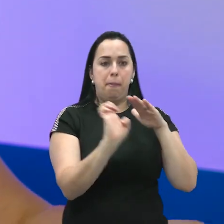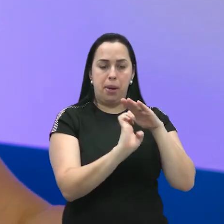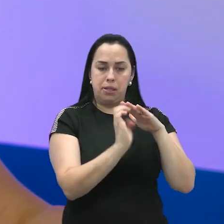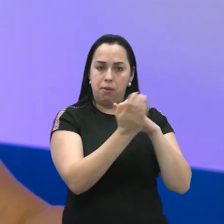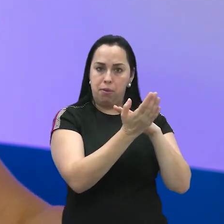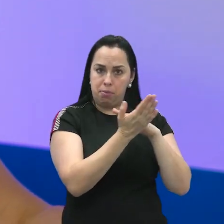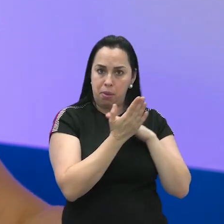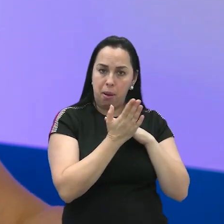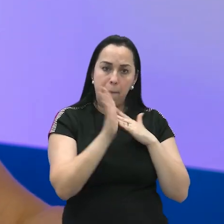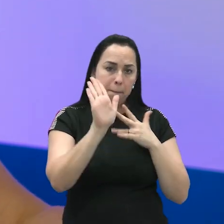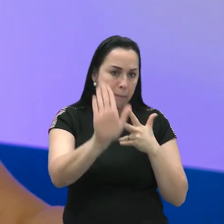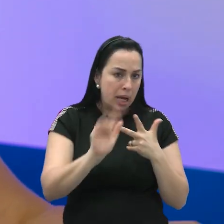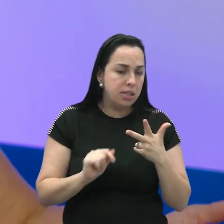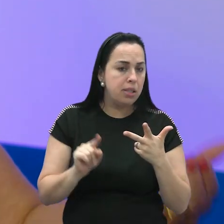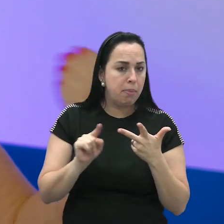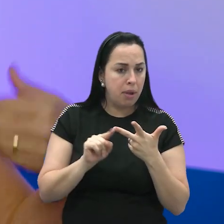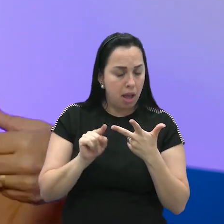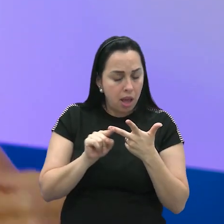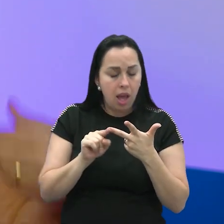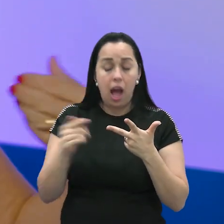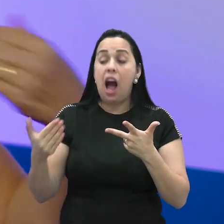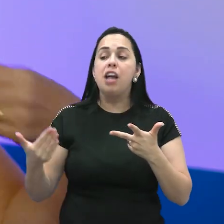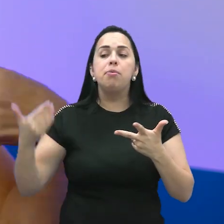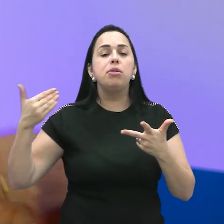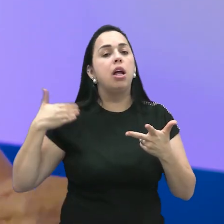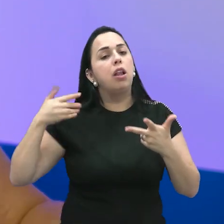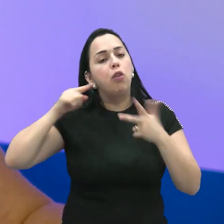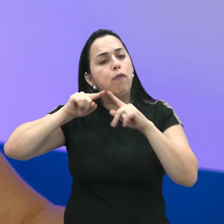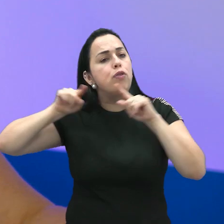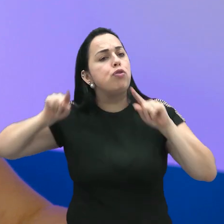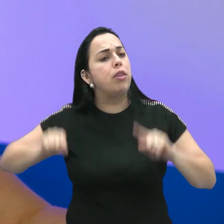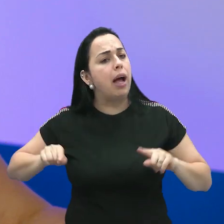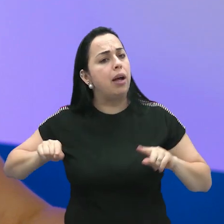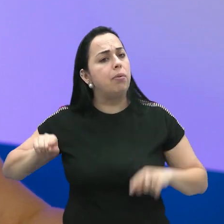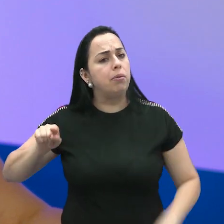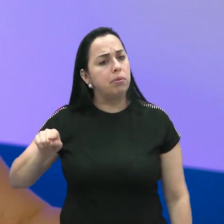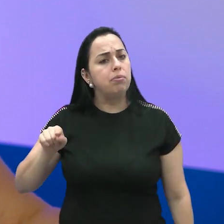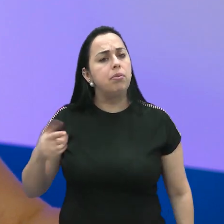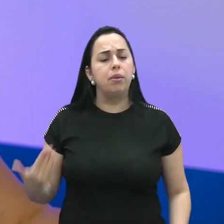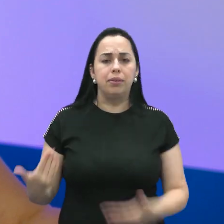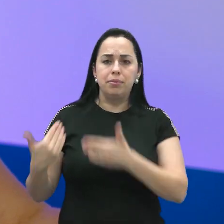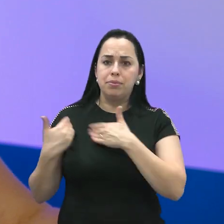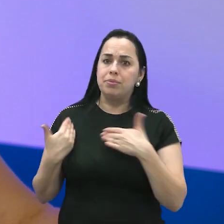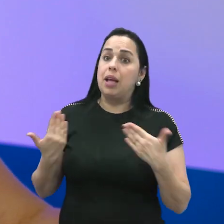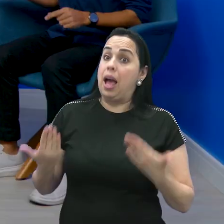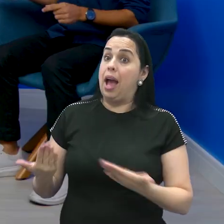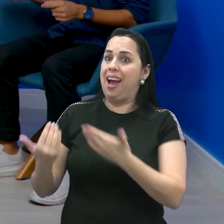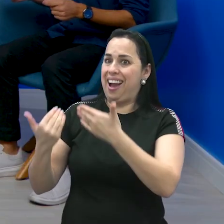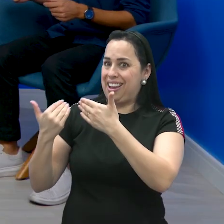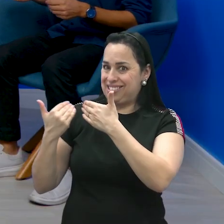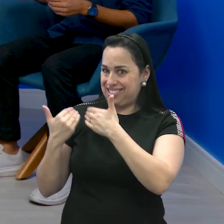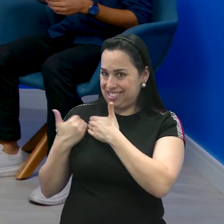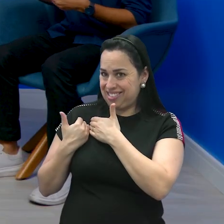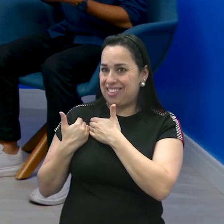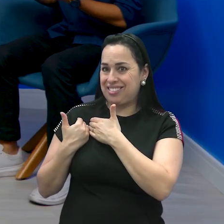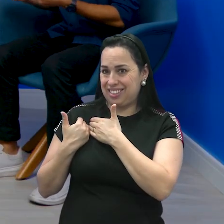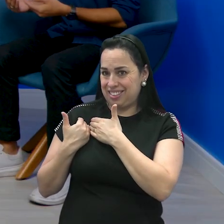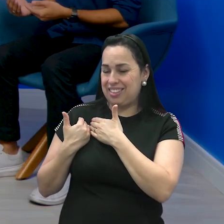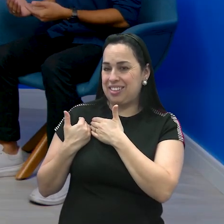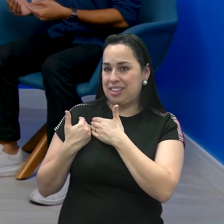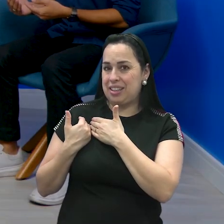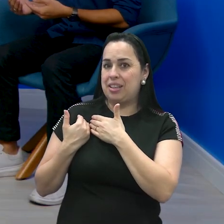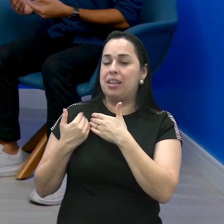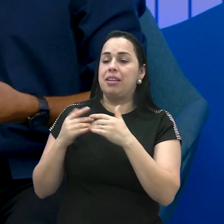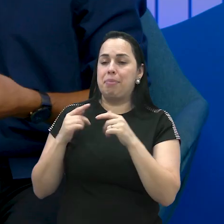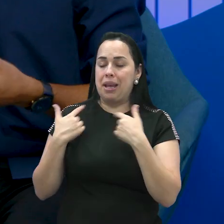fazer por mim enquanto profissional, mas também o que eu posso assumir como responsabilidade. Responsabilidade que aumenta quando